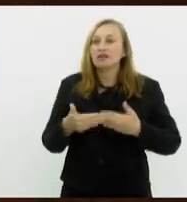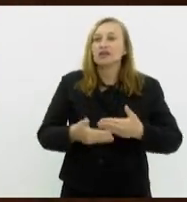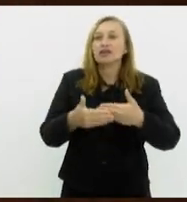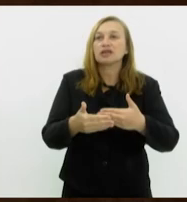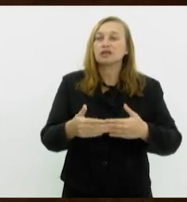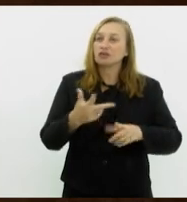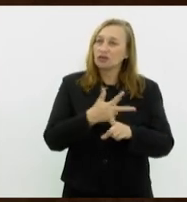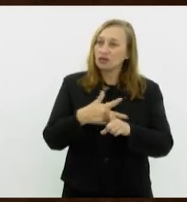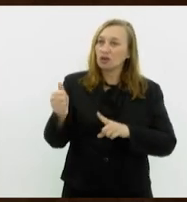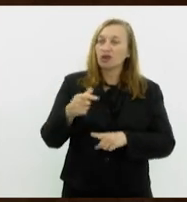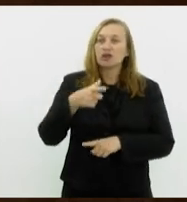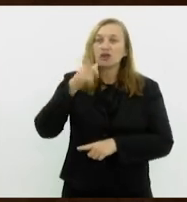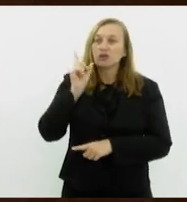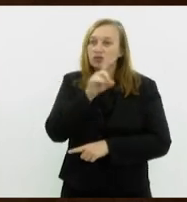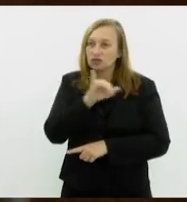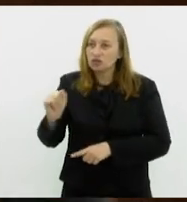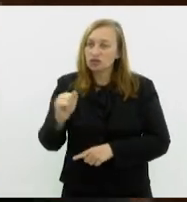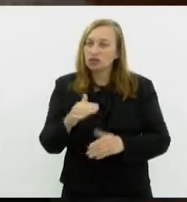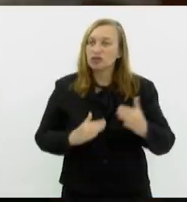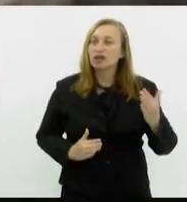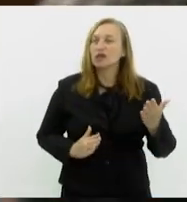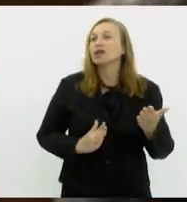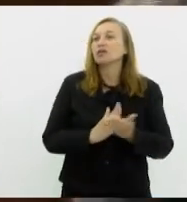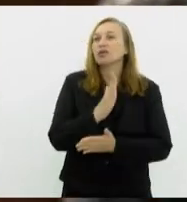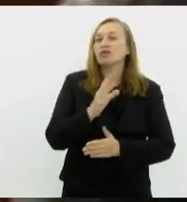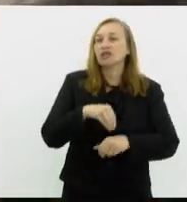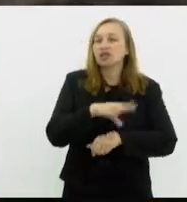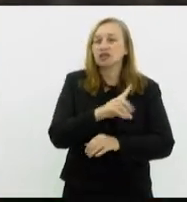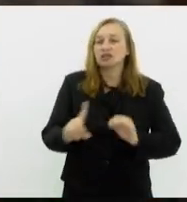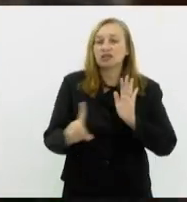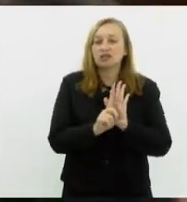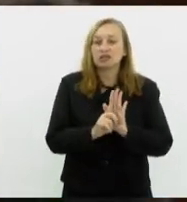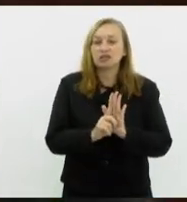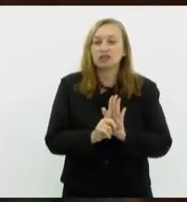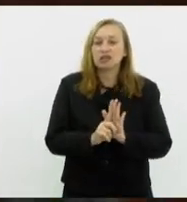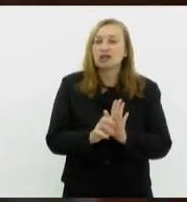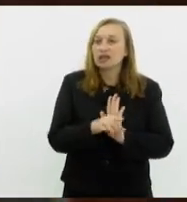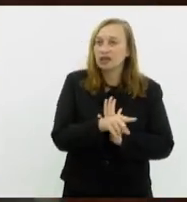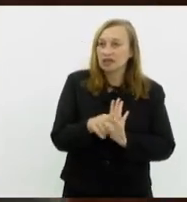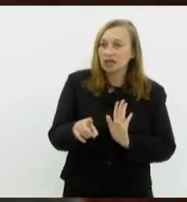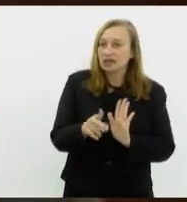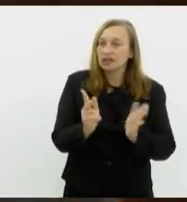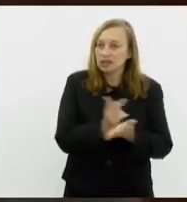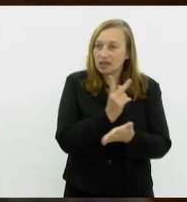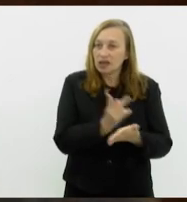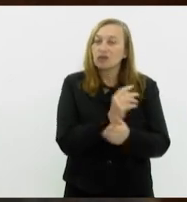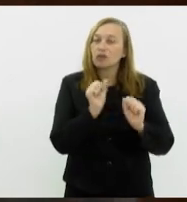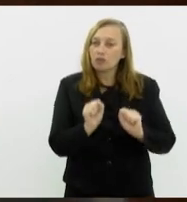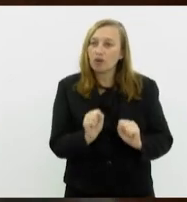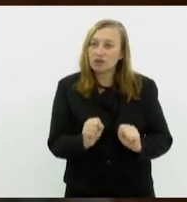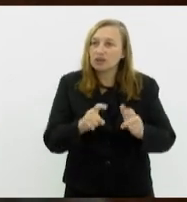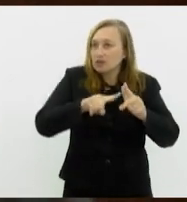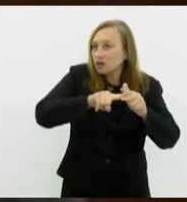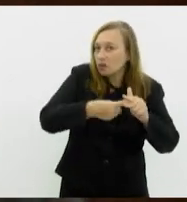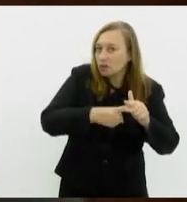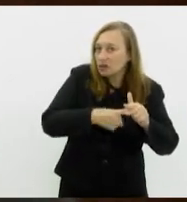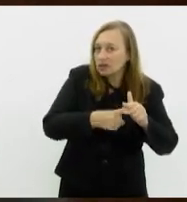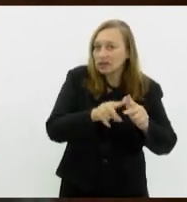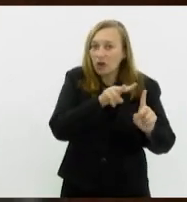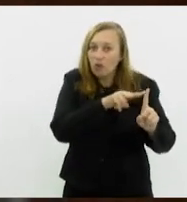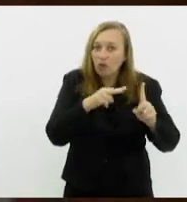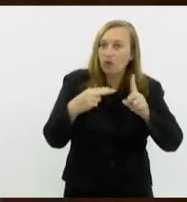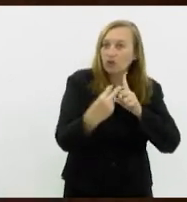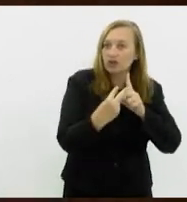de ontem, que foi aprovar a indicação legislativa para que essas injustiças possam ser olhada